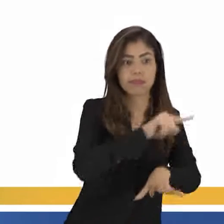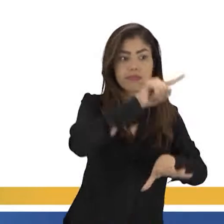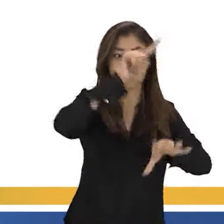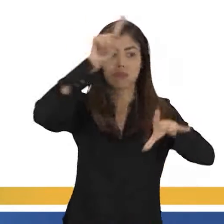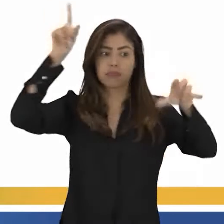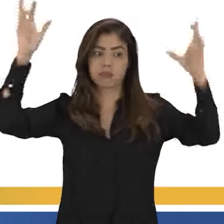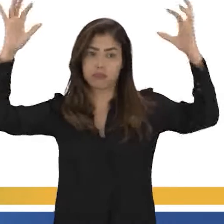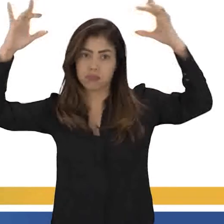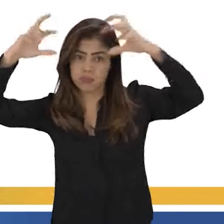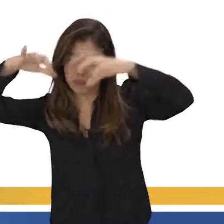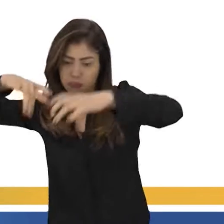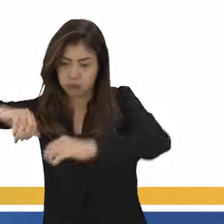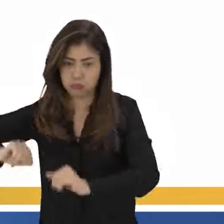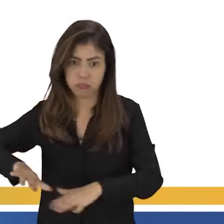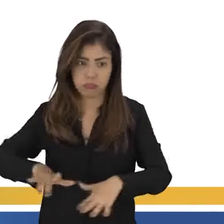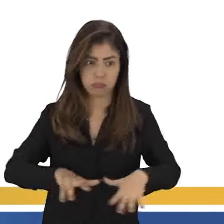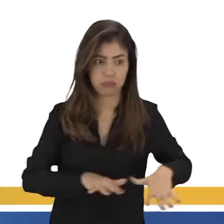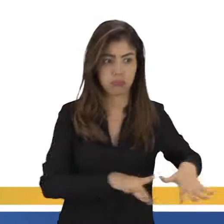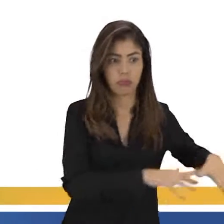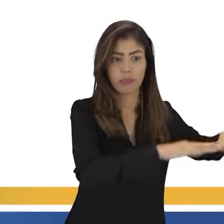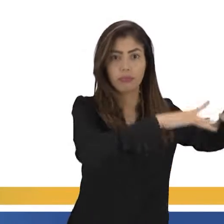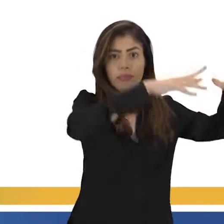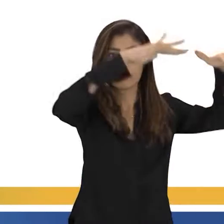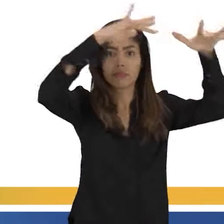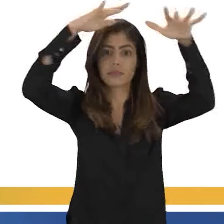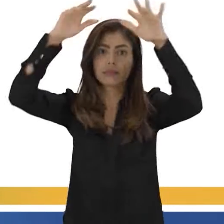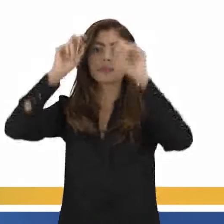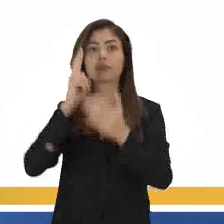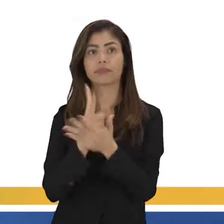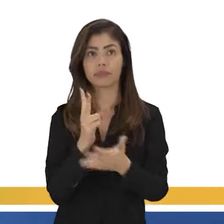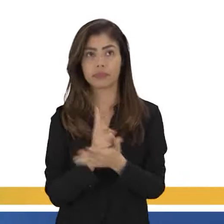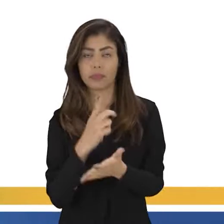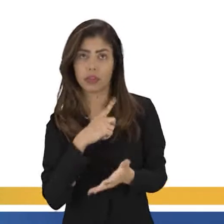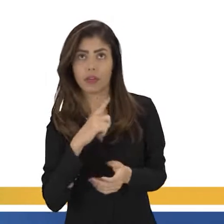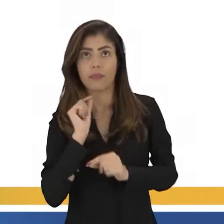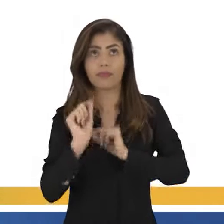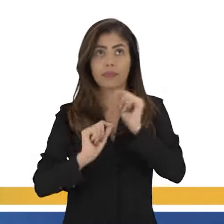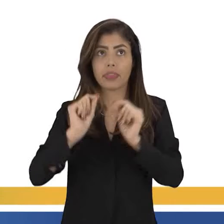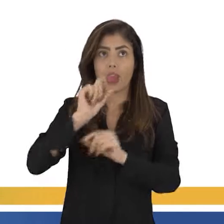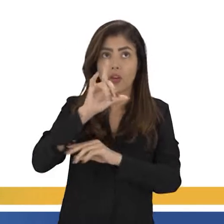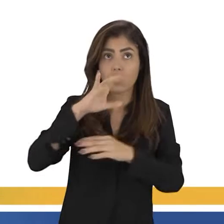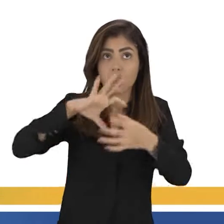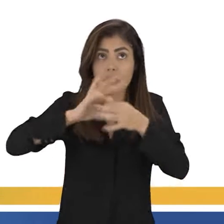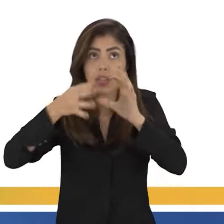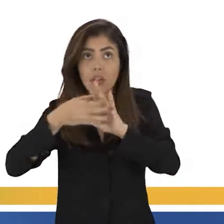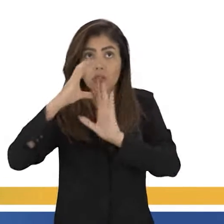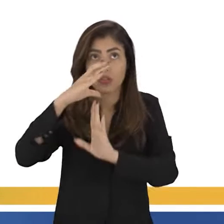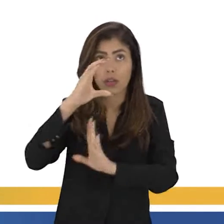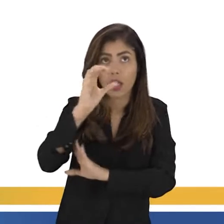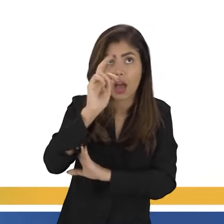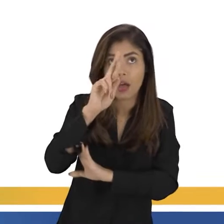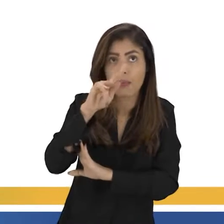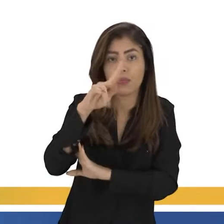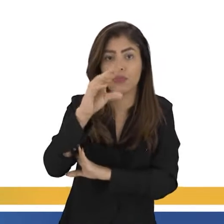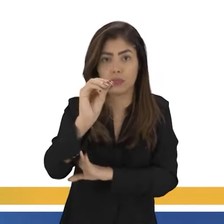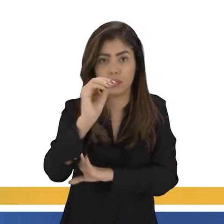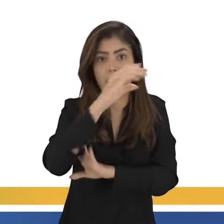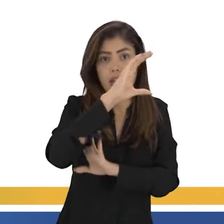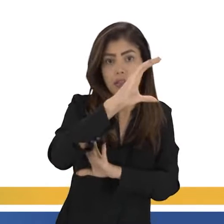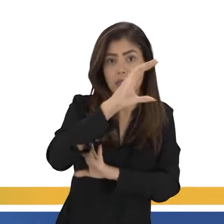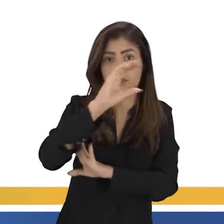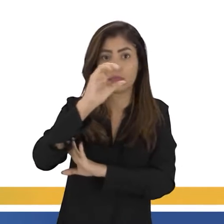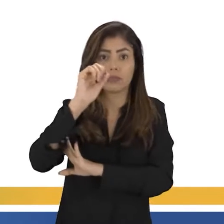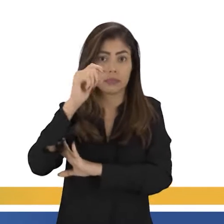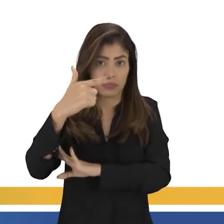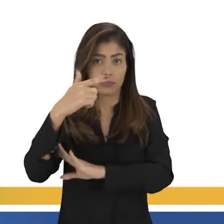lá. Nós temos o ciclo do carbono. O que é que seria? Consiste na fixação do carbono pelos seres autótrofos. O que é que